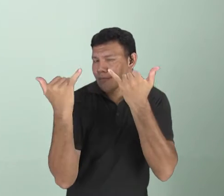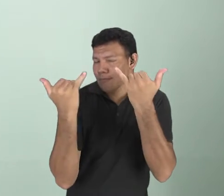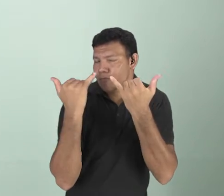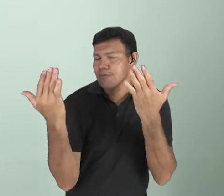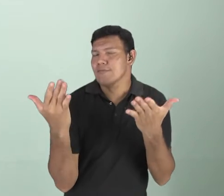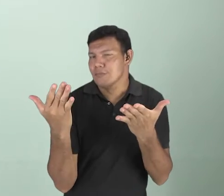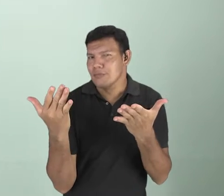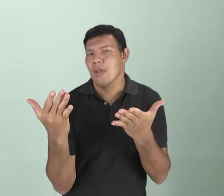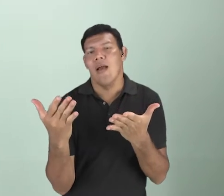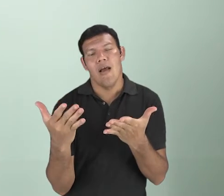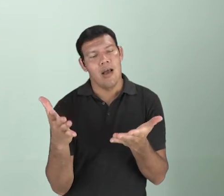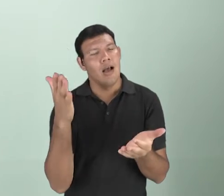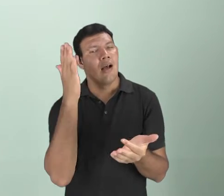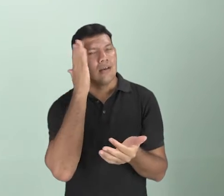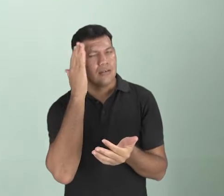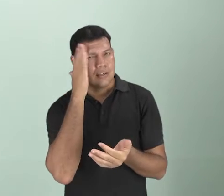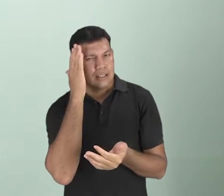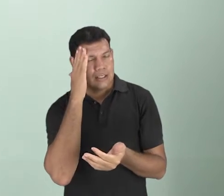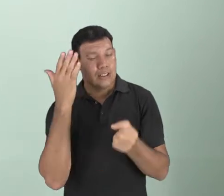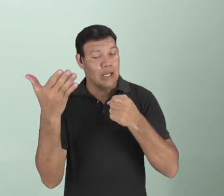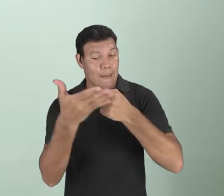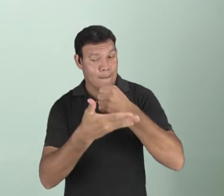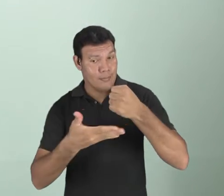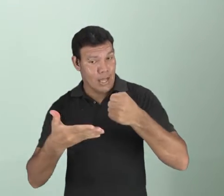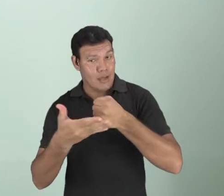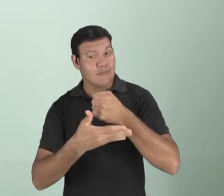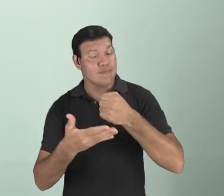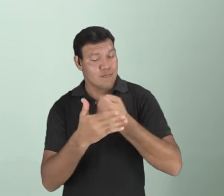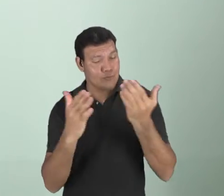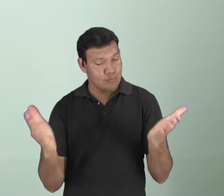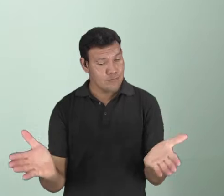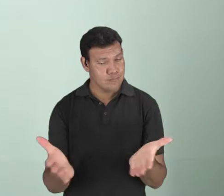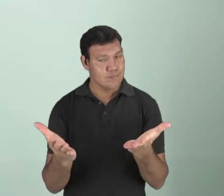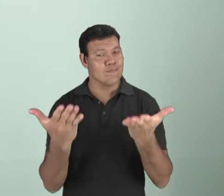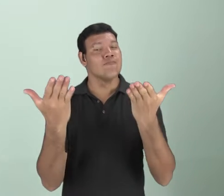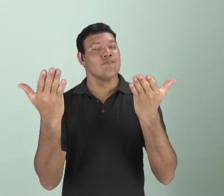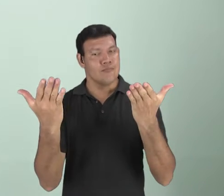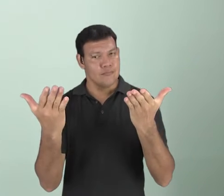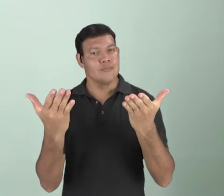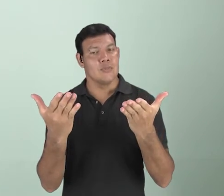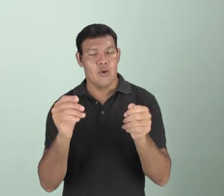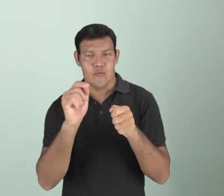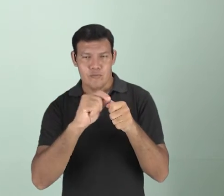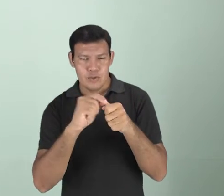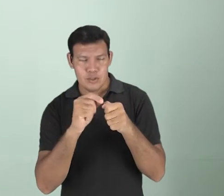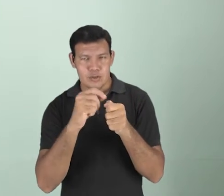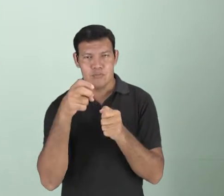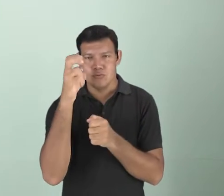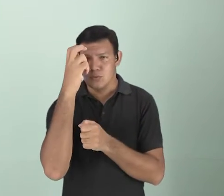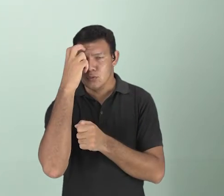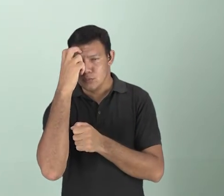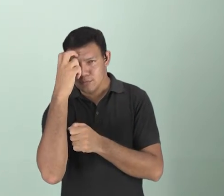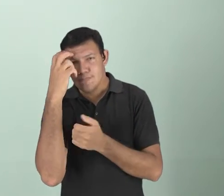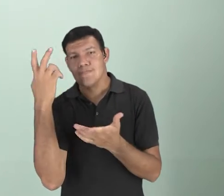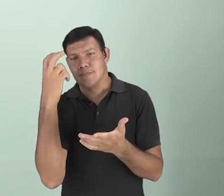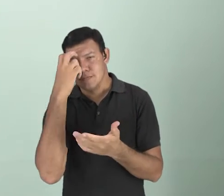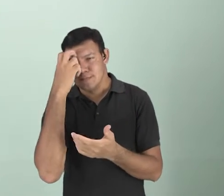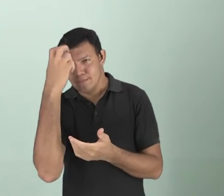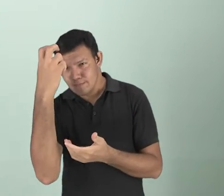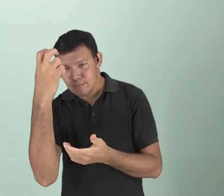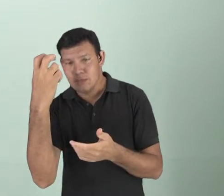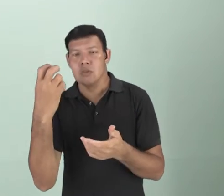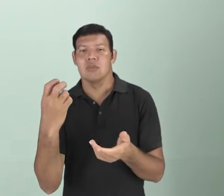a base teórica que fundamentou toda a produção intelectual e todo o pensamento